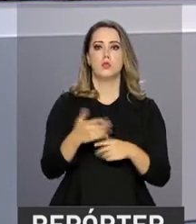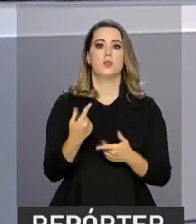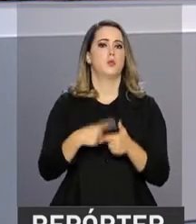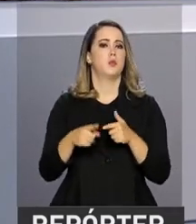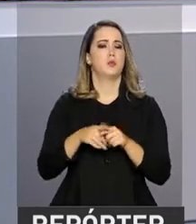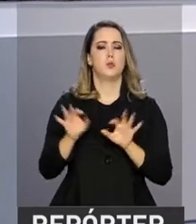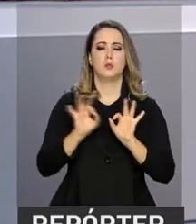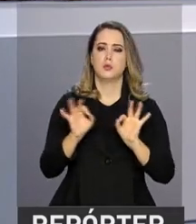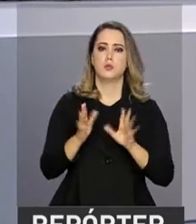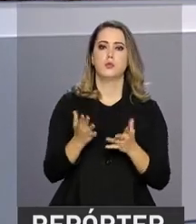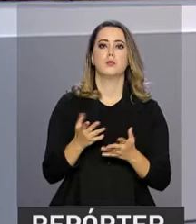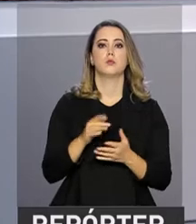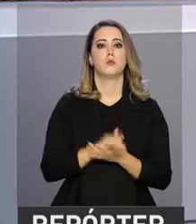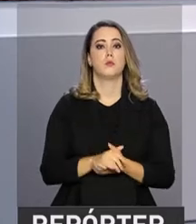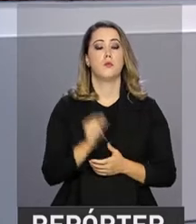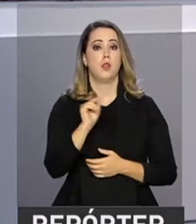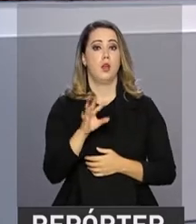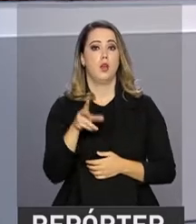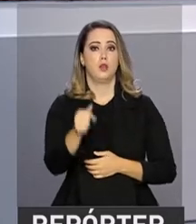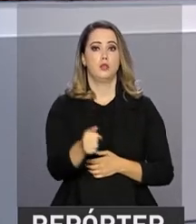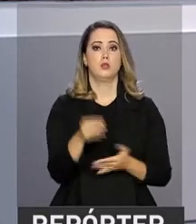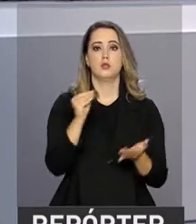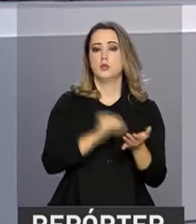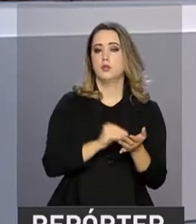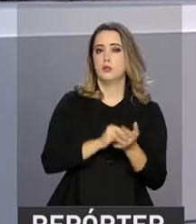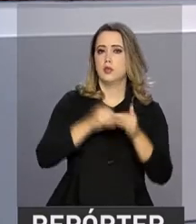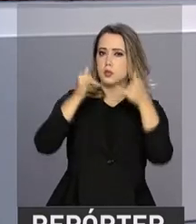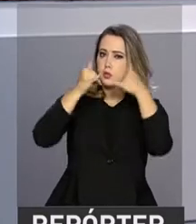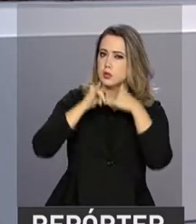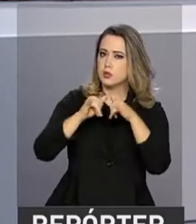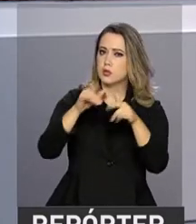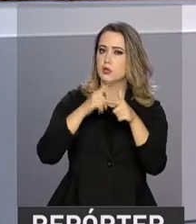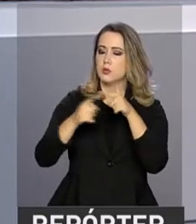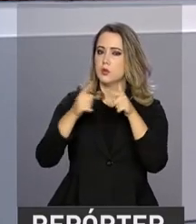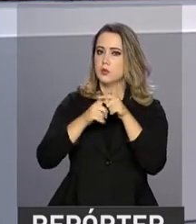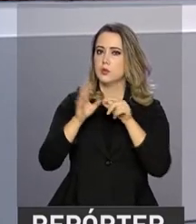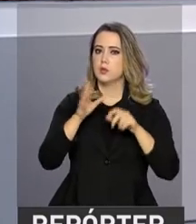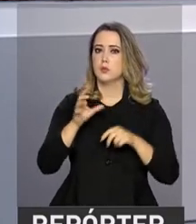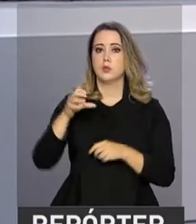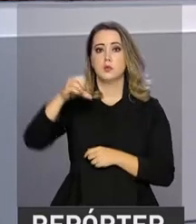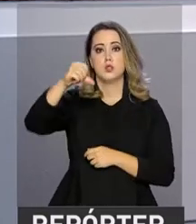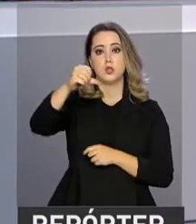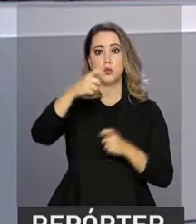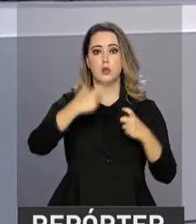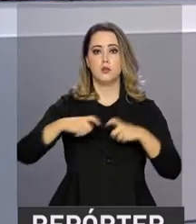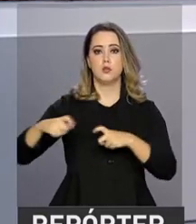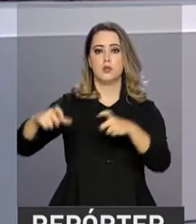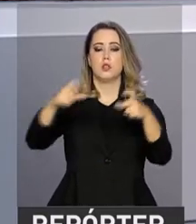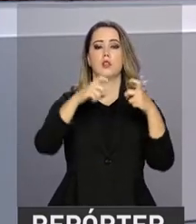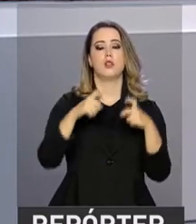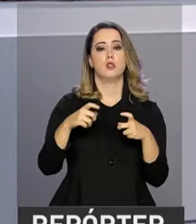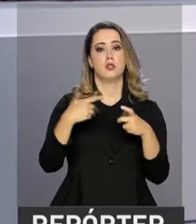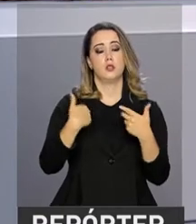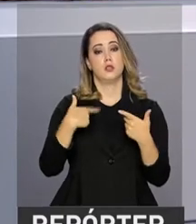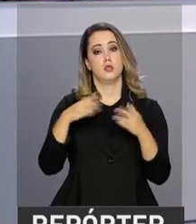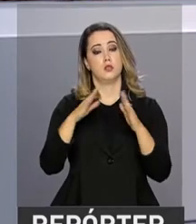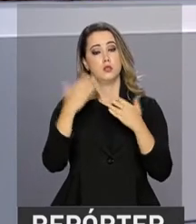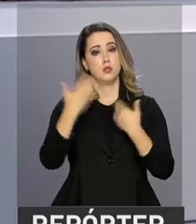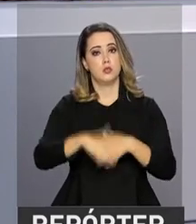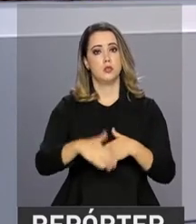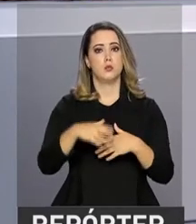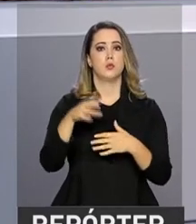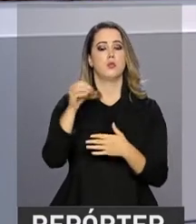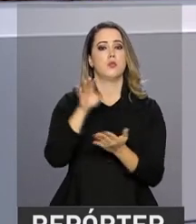vai comprometer o calendário ao todo a falta de energia afetou estudantes de nove locais de prova no último domingo em